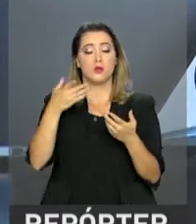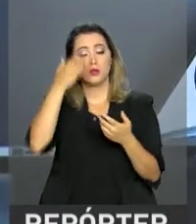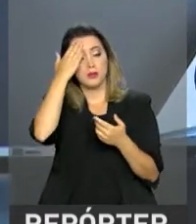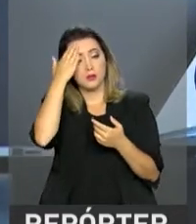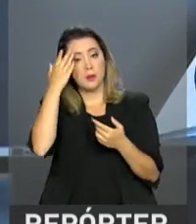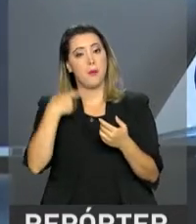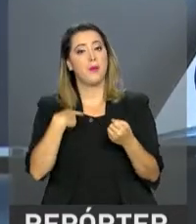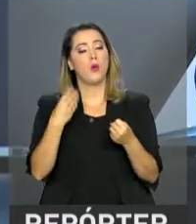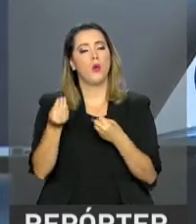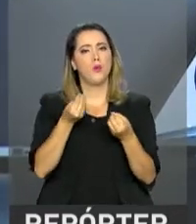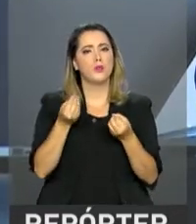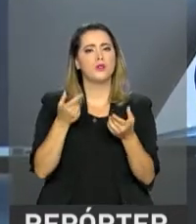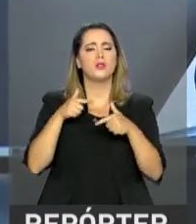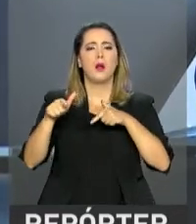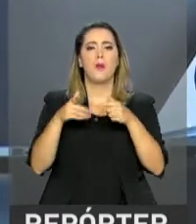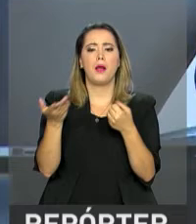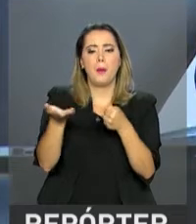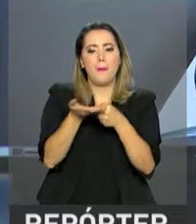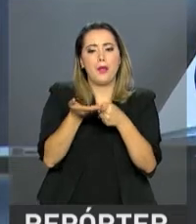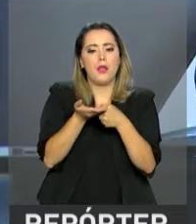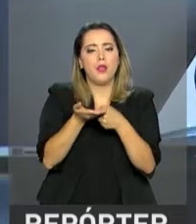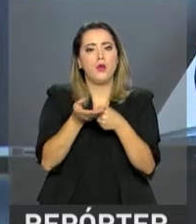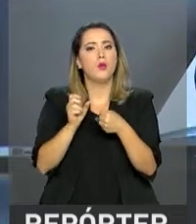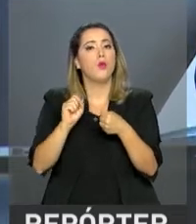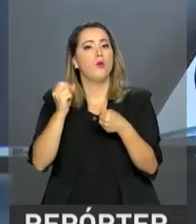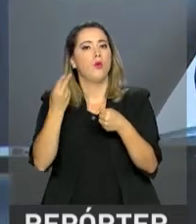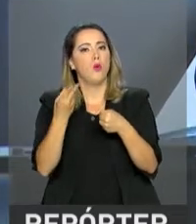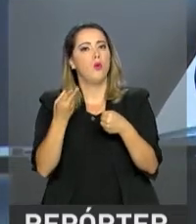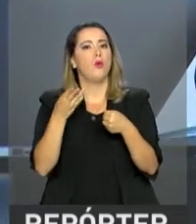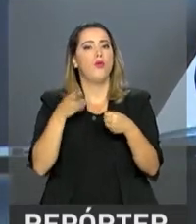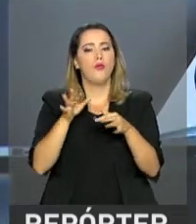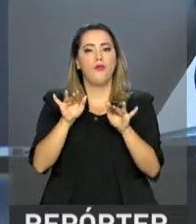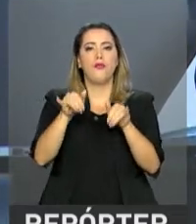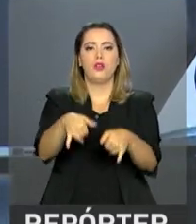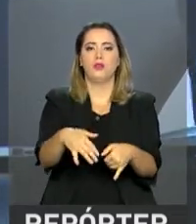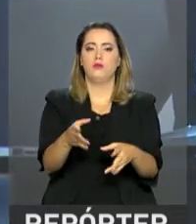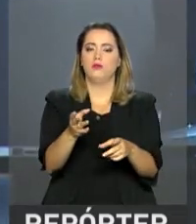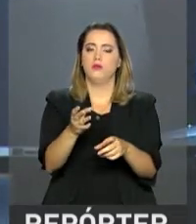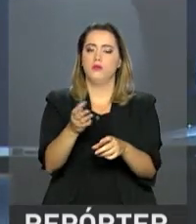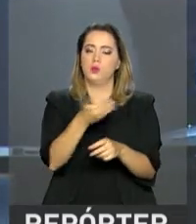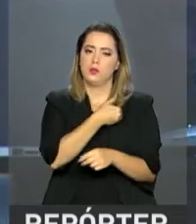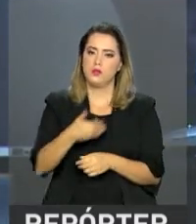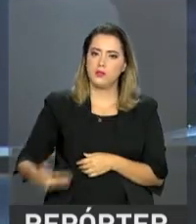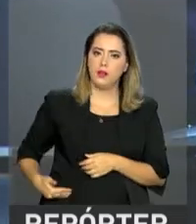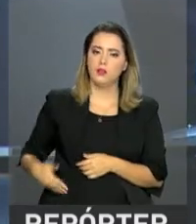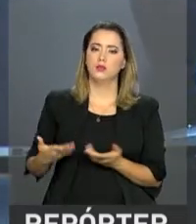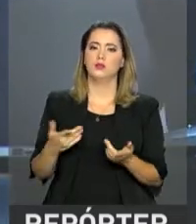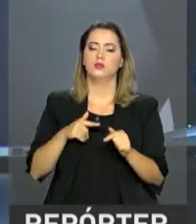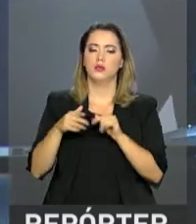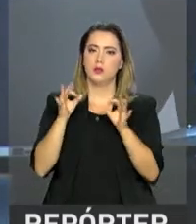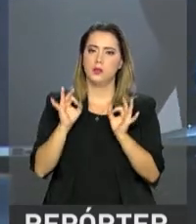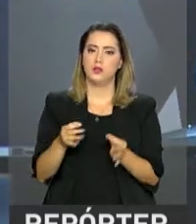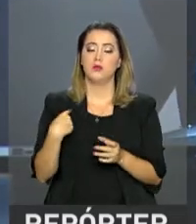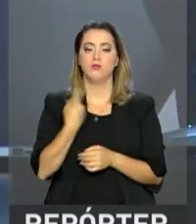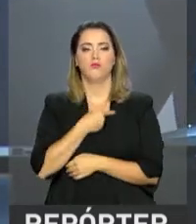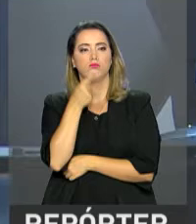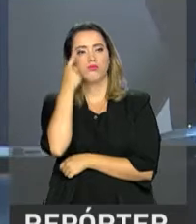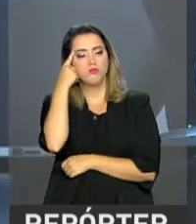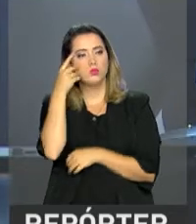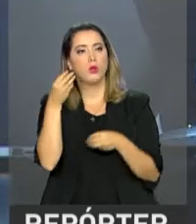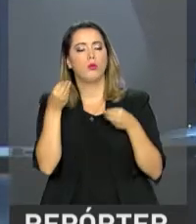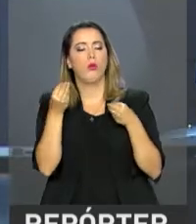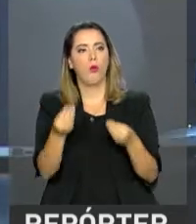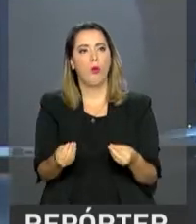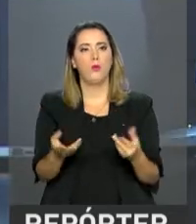e quanto resta para atividade-fim do estado essa é a grande pergunta e isso nos faz a nós pensarmos então